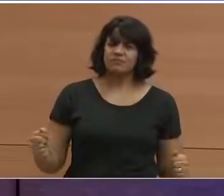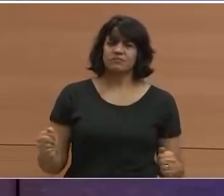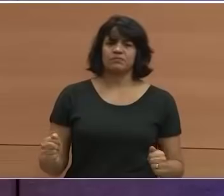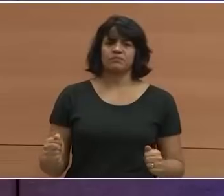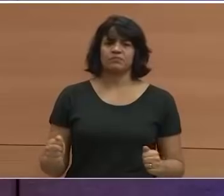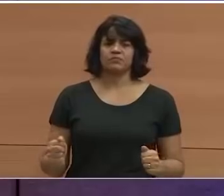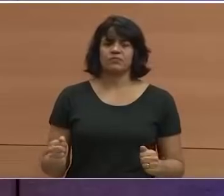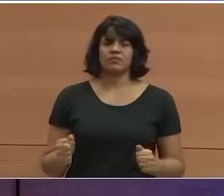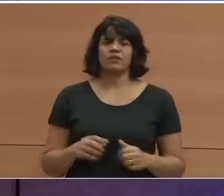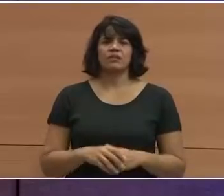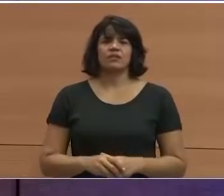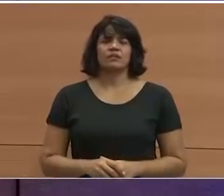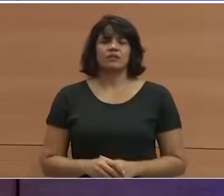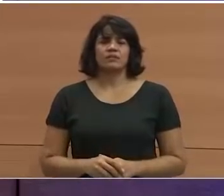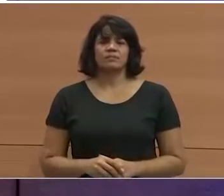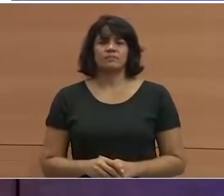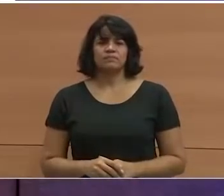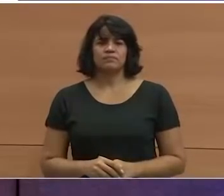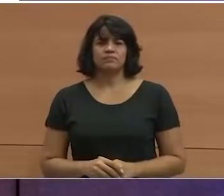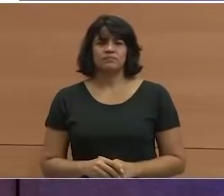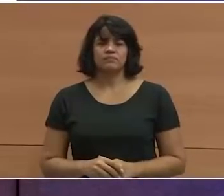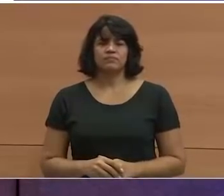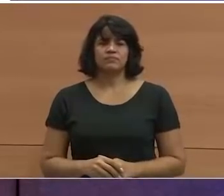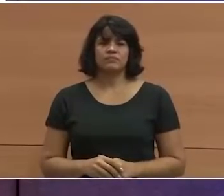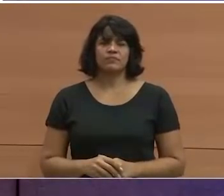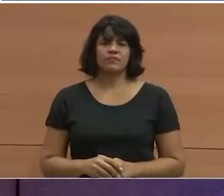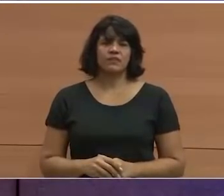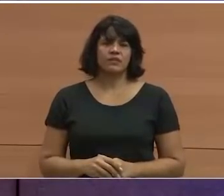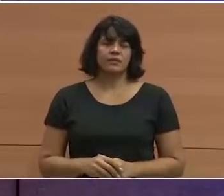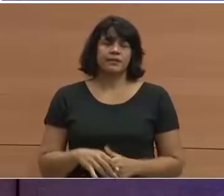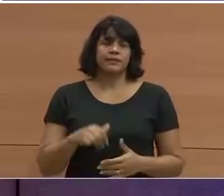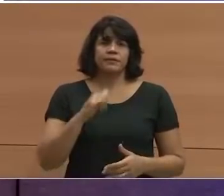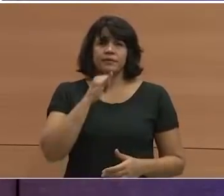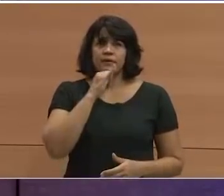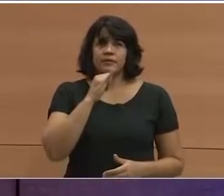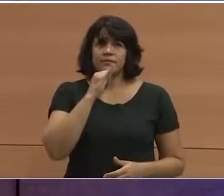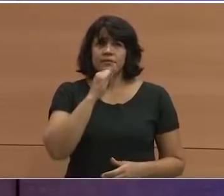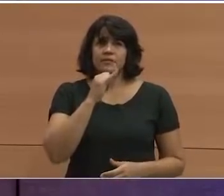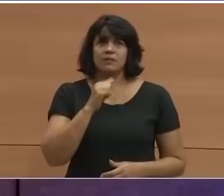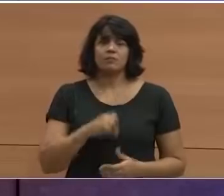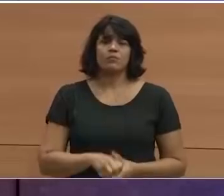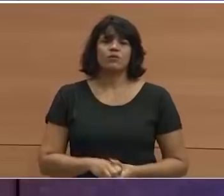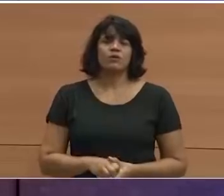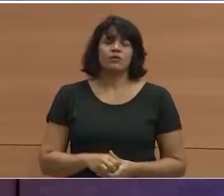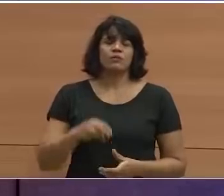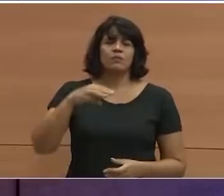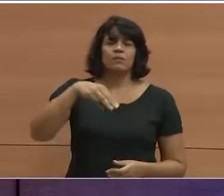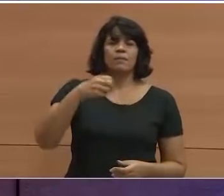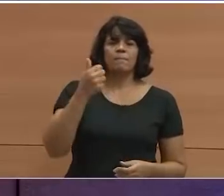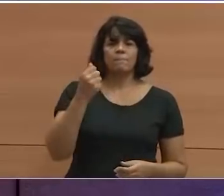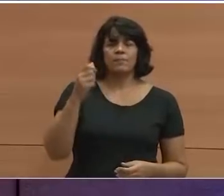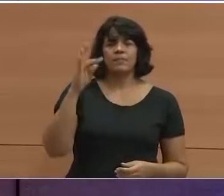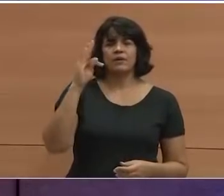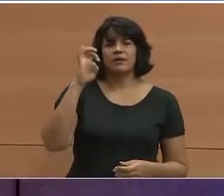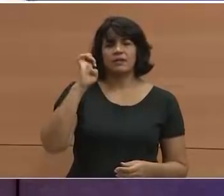da ciência, né, assim como matemática, álgebra. Muitas coisas vieram daquele